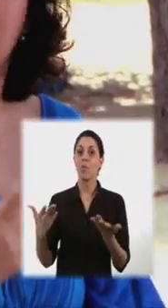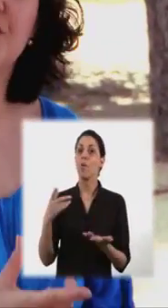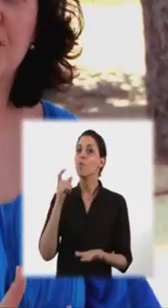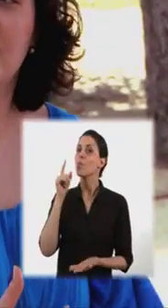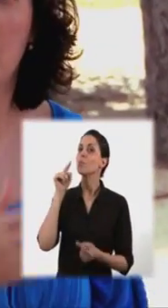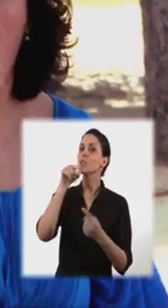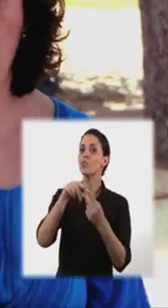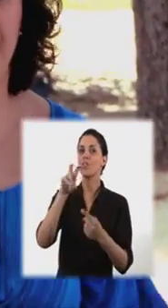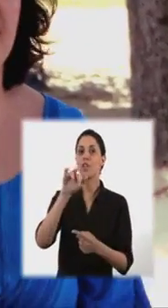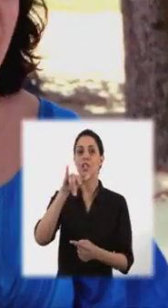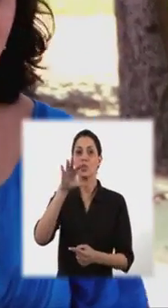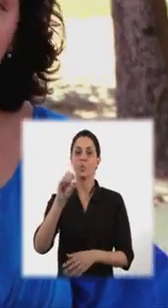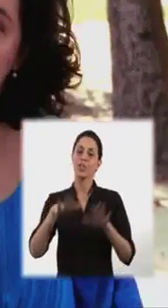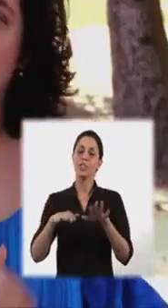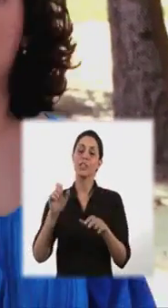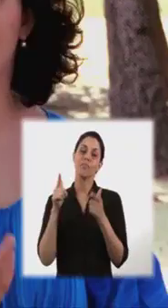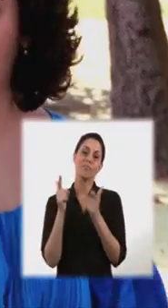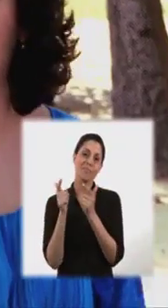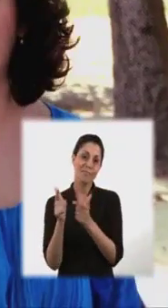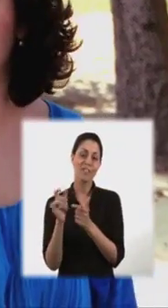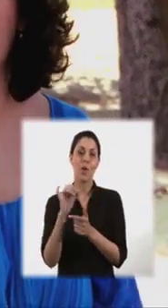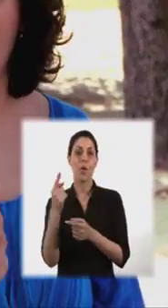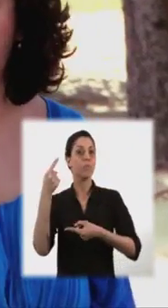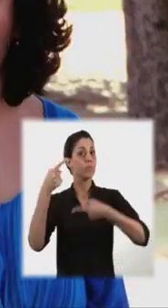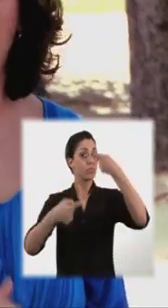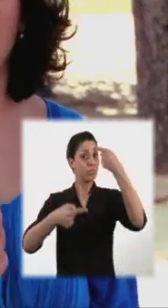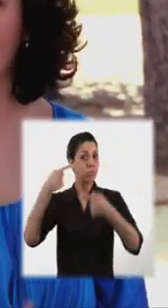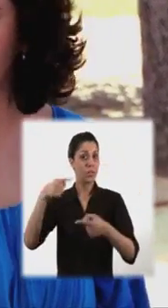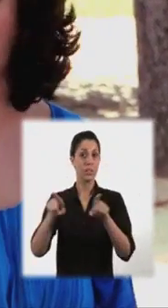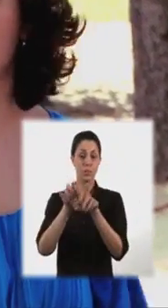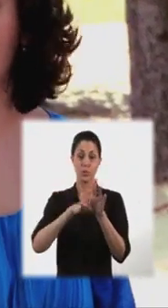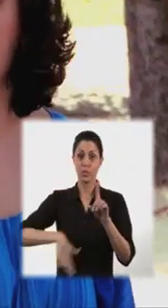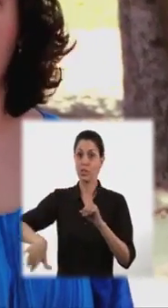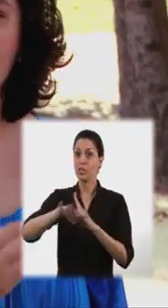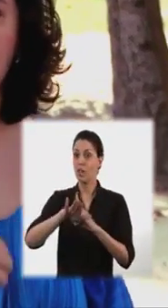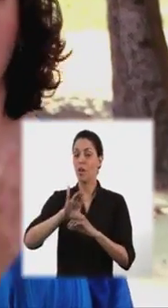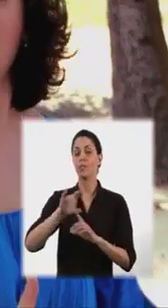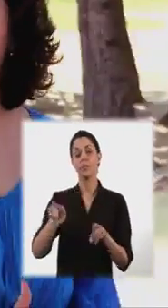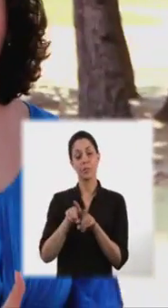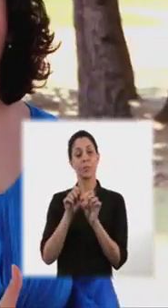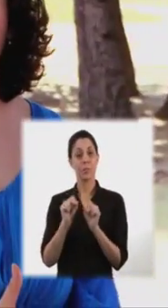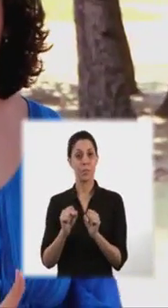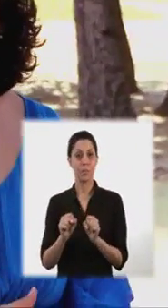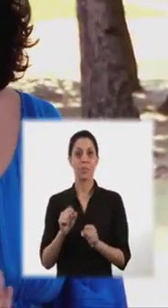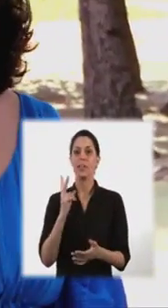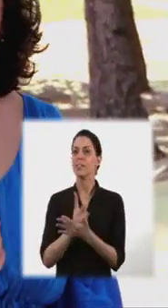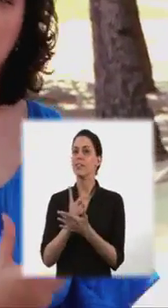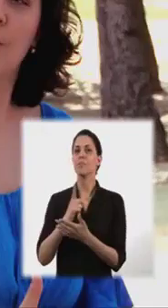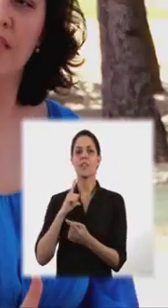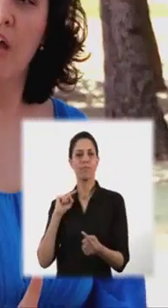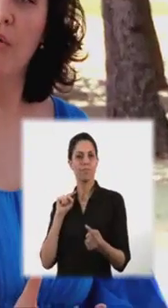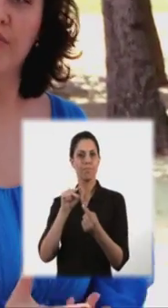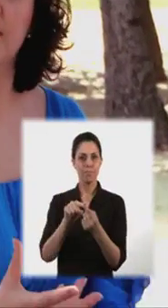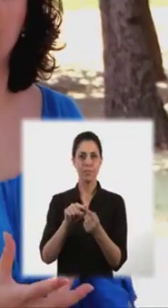pode ser divertir ou fazer uma crítica social ou política, mas sempre há uma intenção. É como você lá